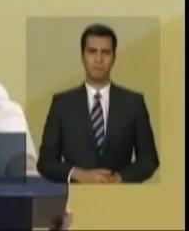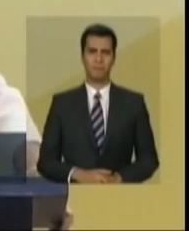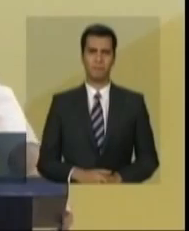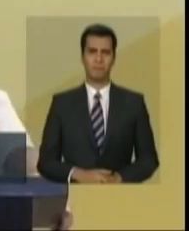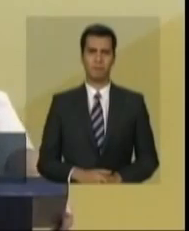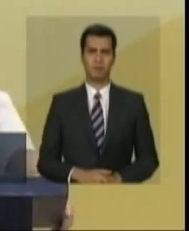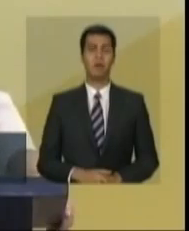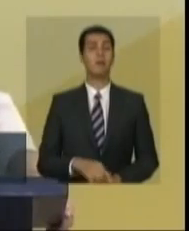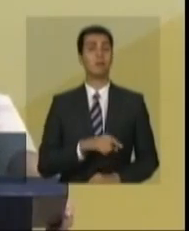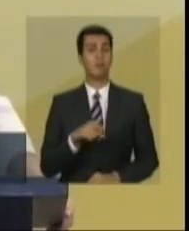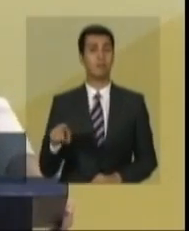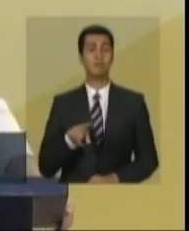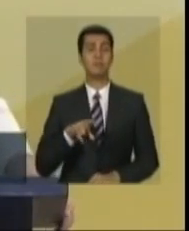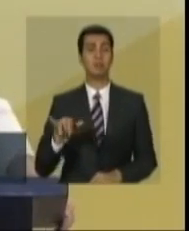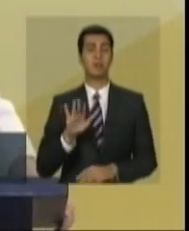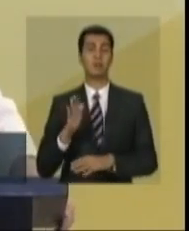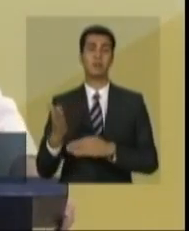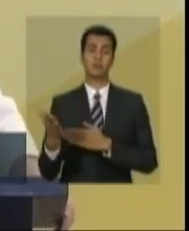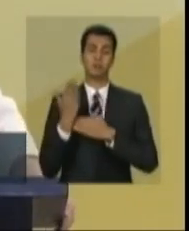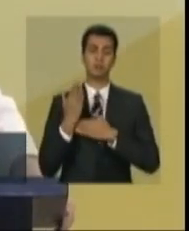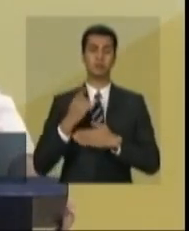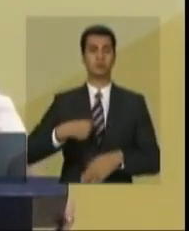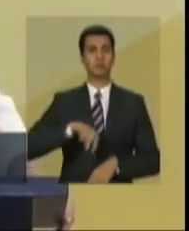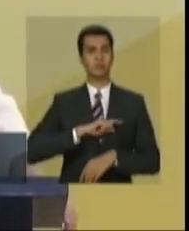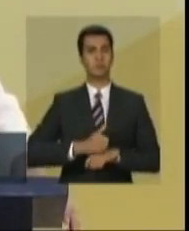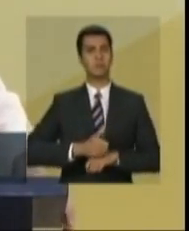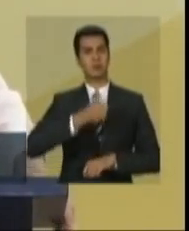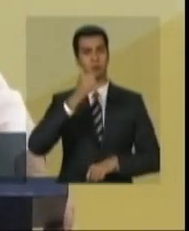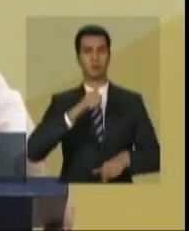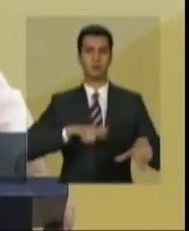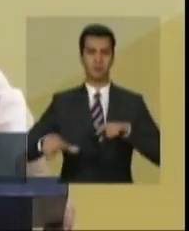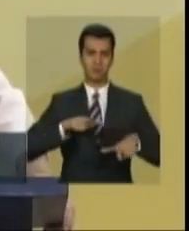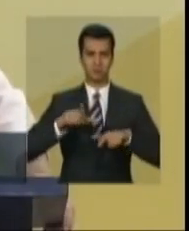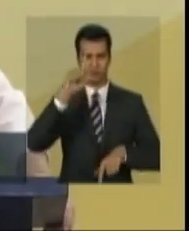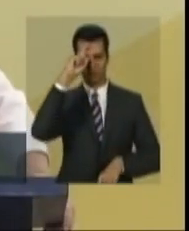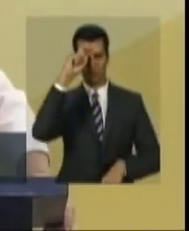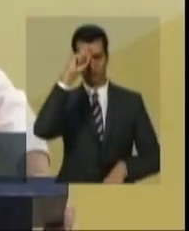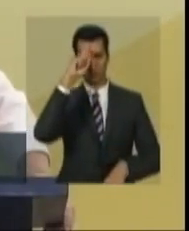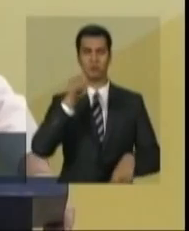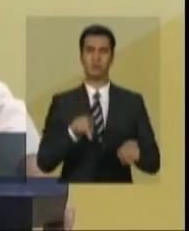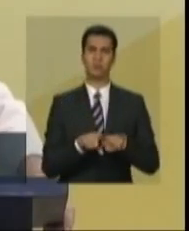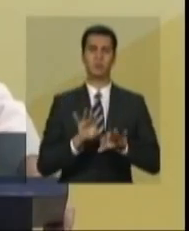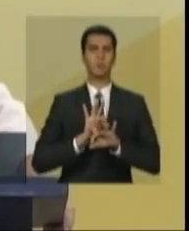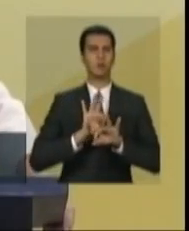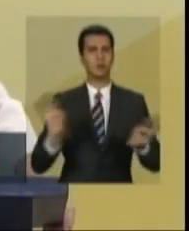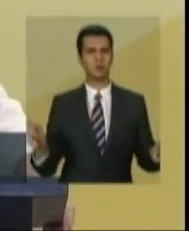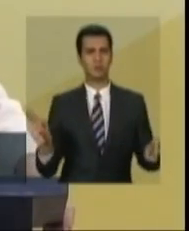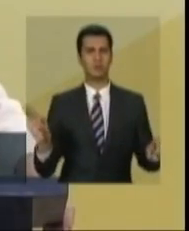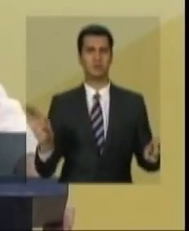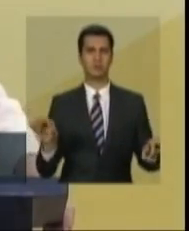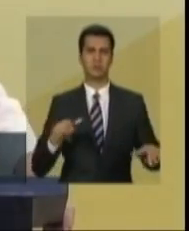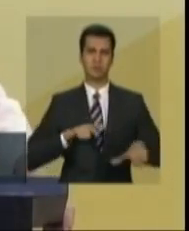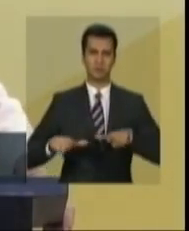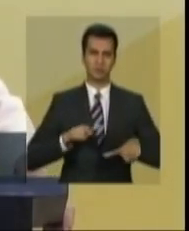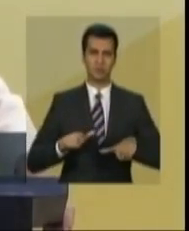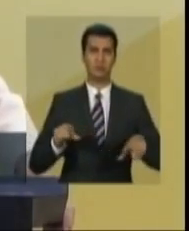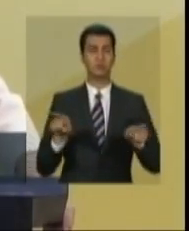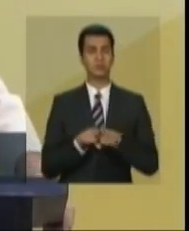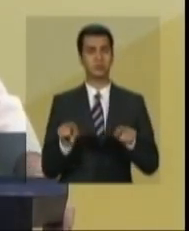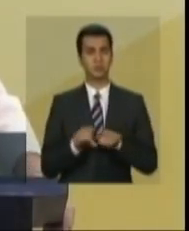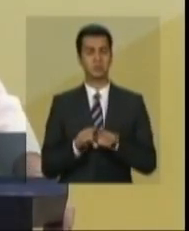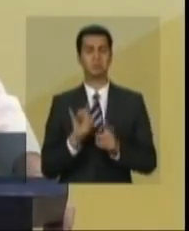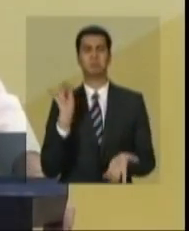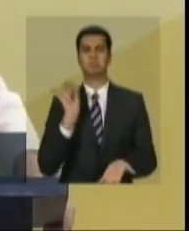na melhoria da gestão hospitalar, na qualidade do atendimento e na garantia de um